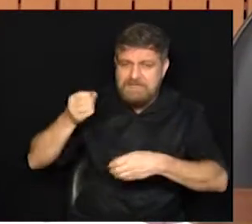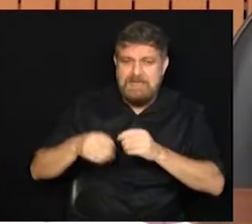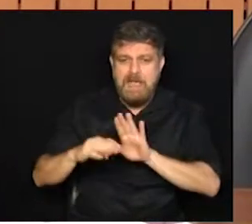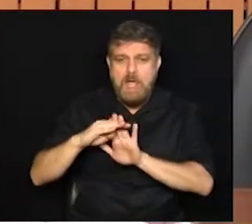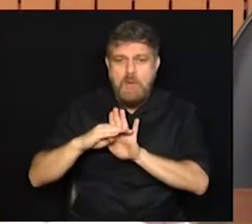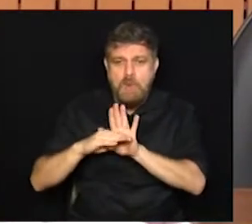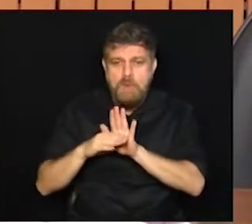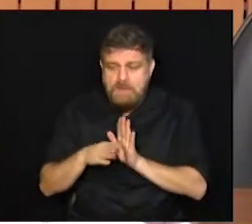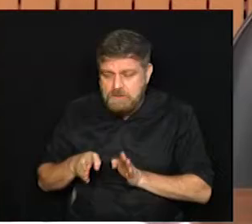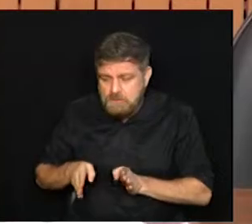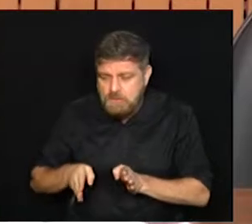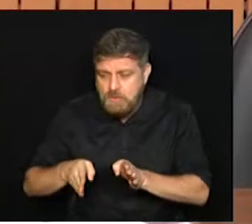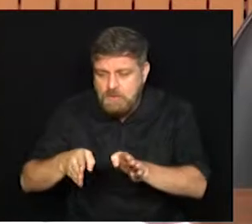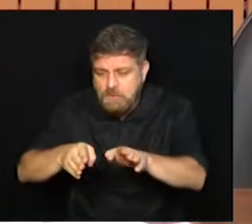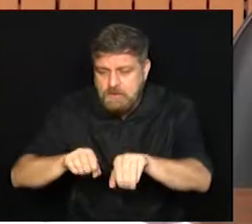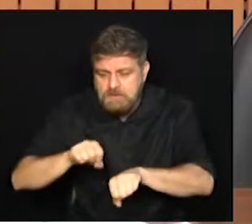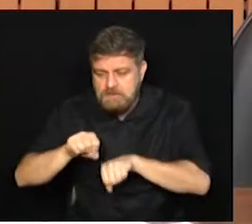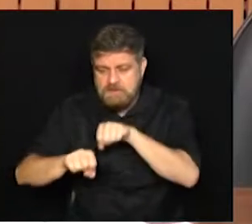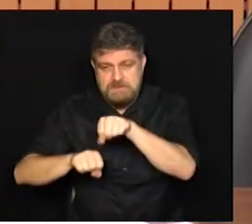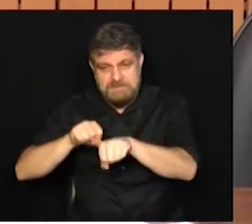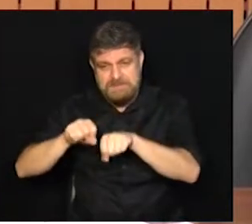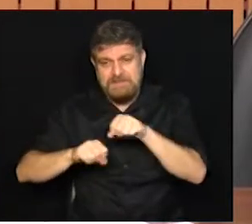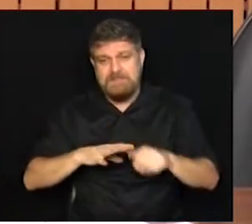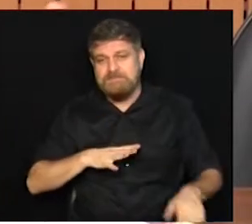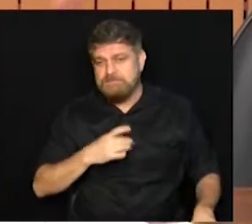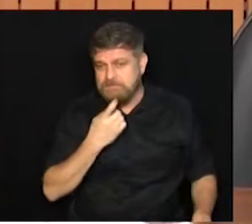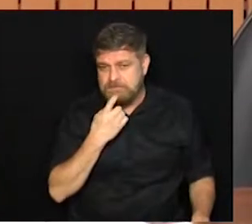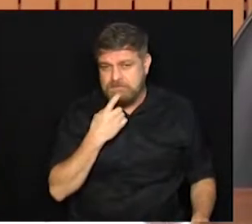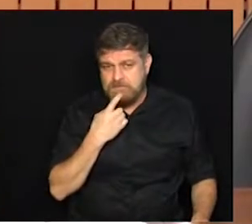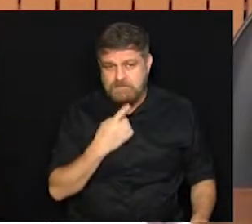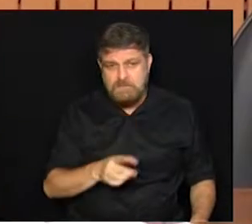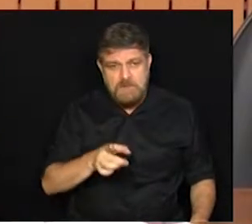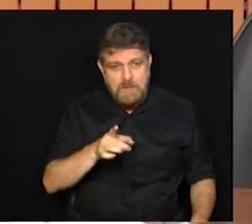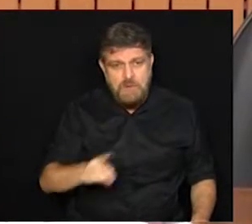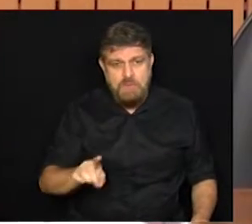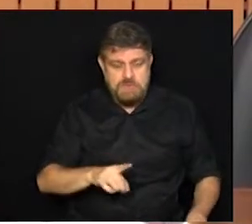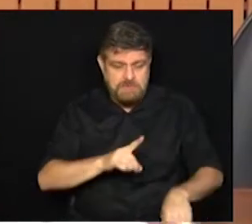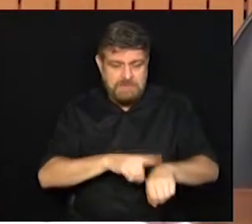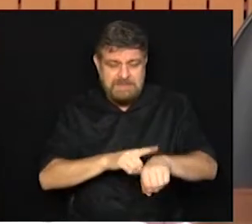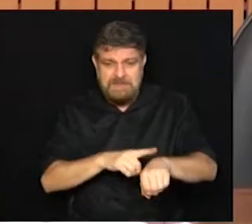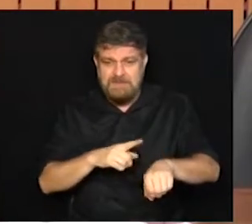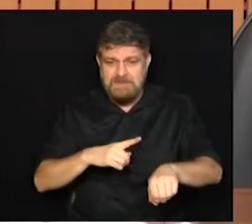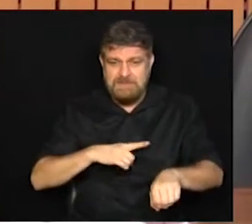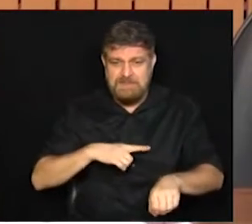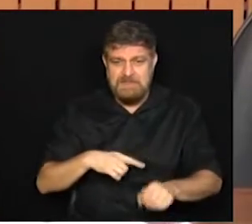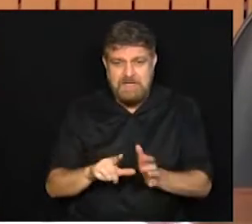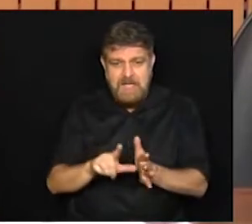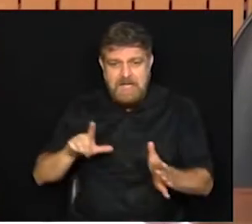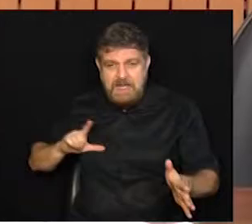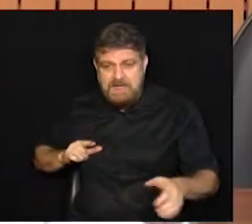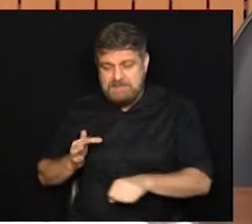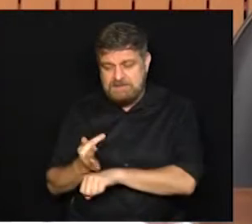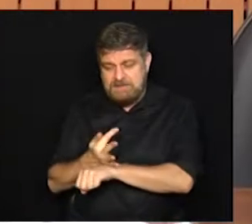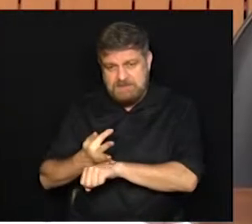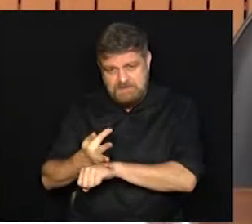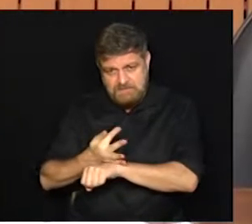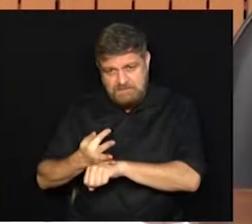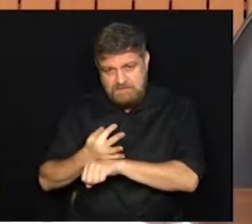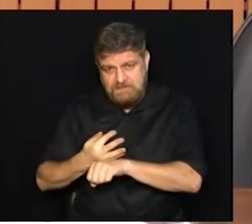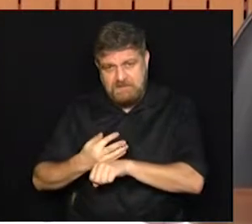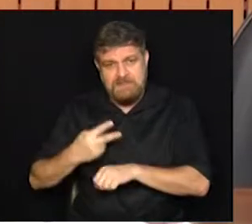da cidade de Campinas. Então, por isso, como é o último tempo que a gente tem, antes do recesso, tinha essa